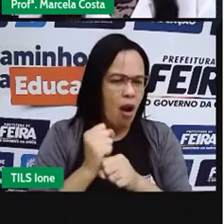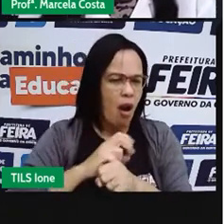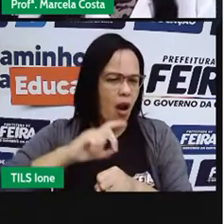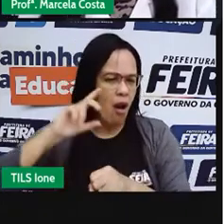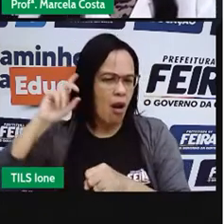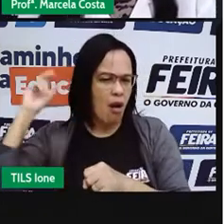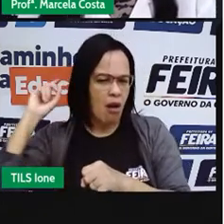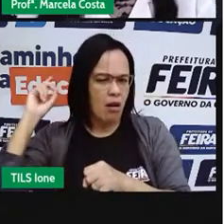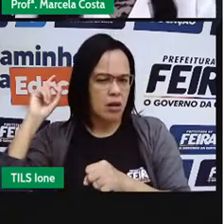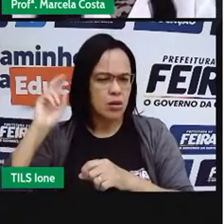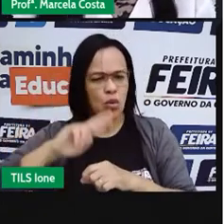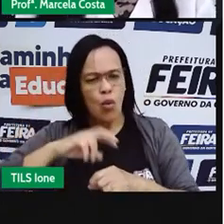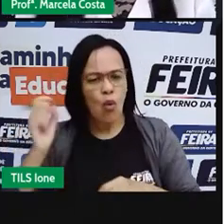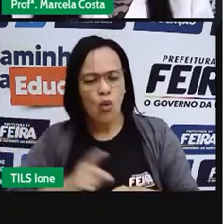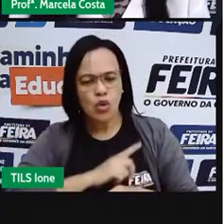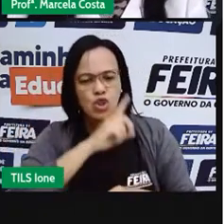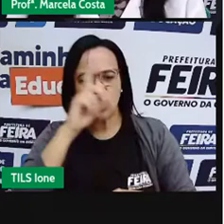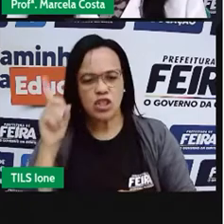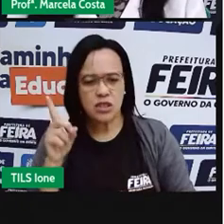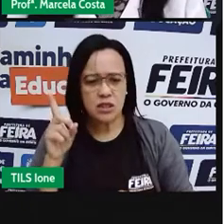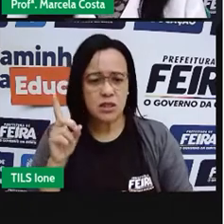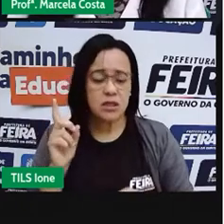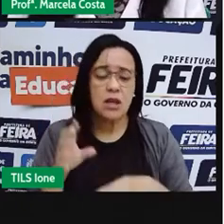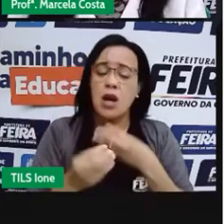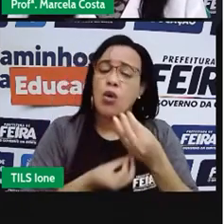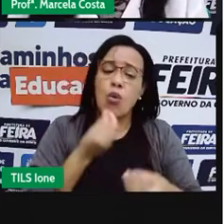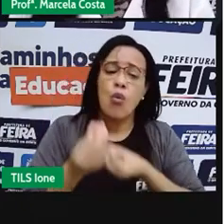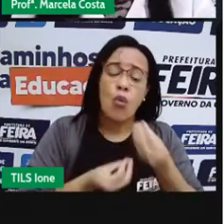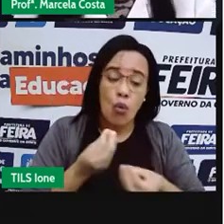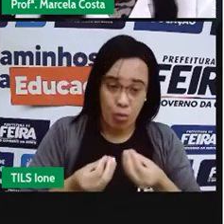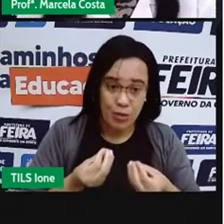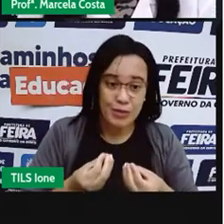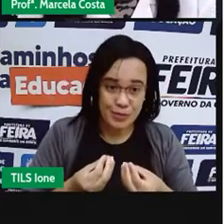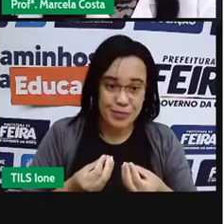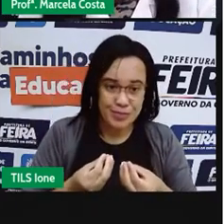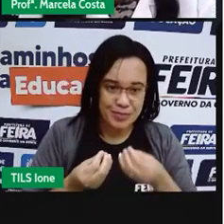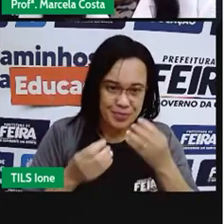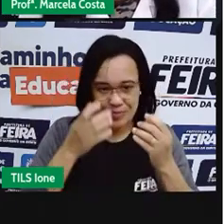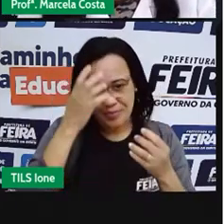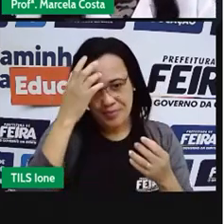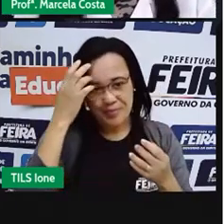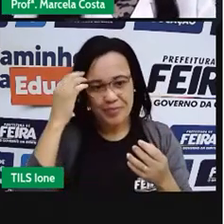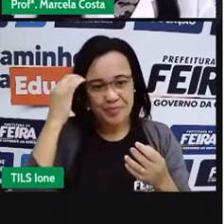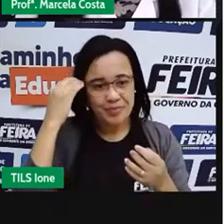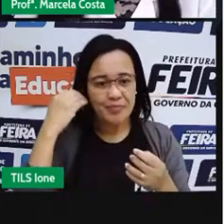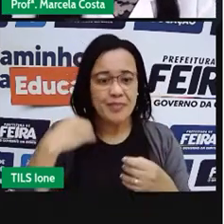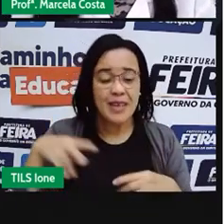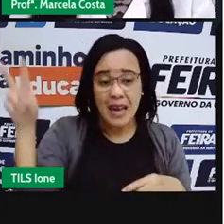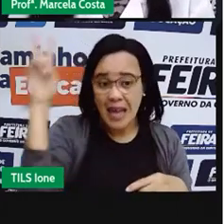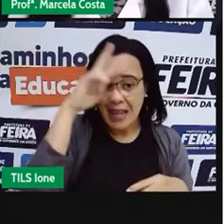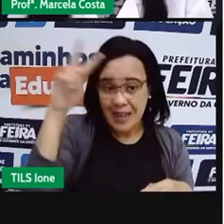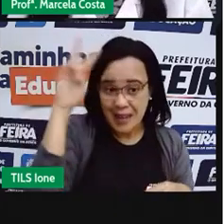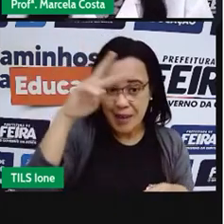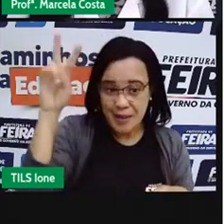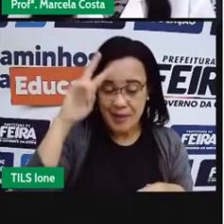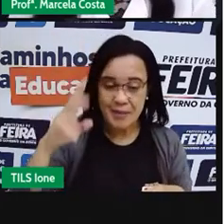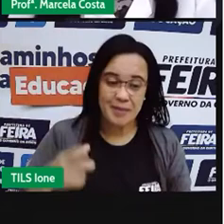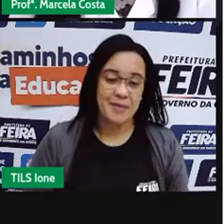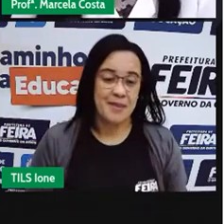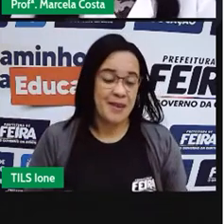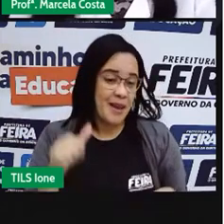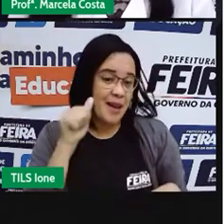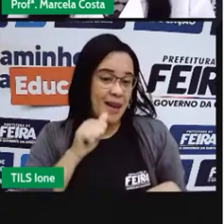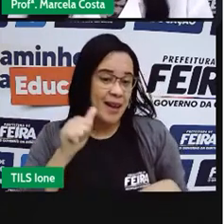dias. Lembra da história da Chapeuzinho Vermelho? Começa contando que ela ia visitar a